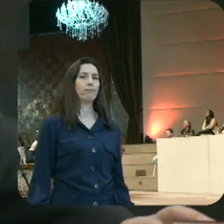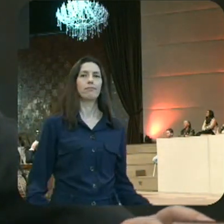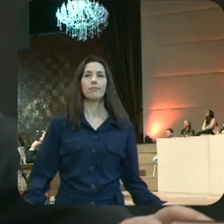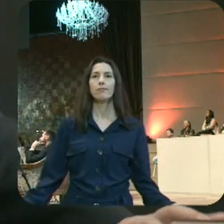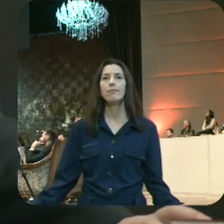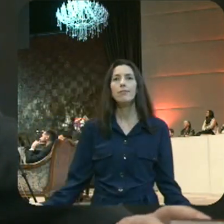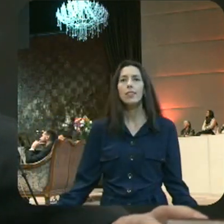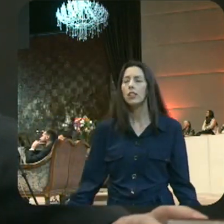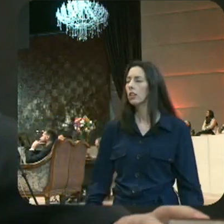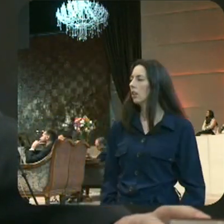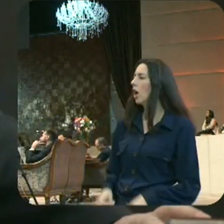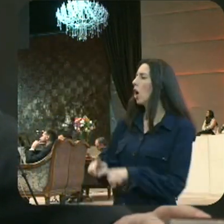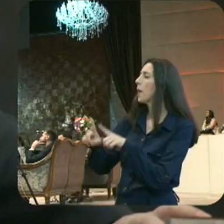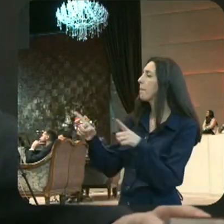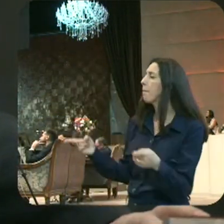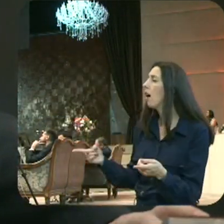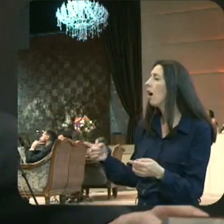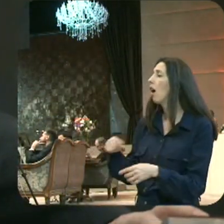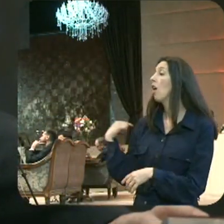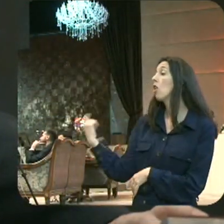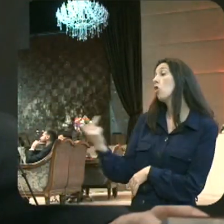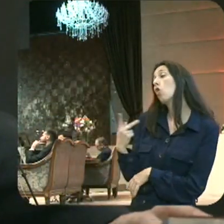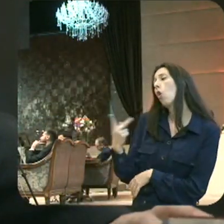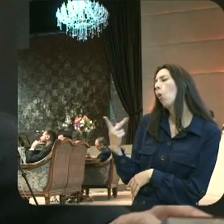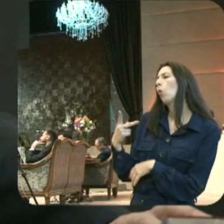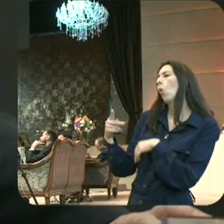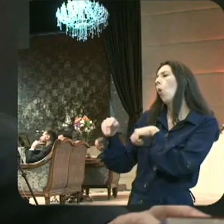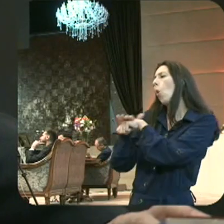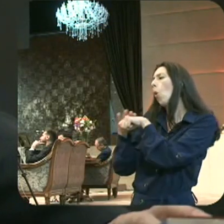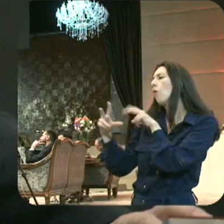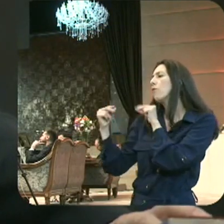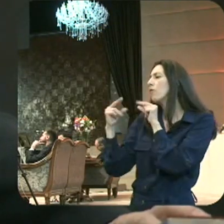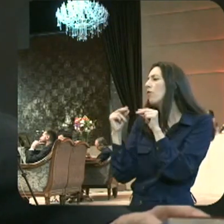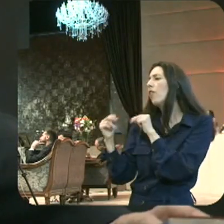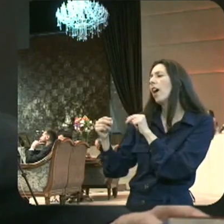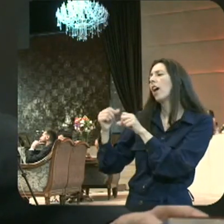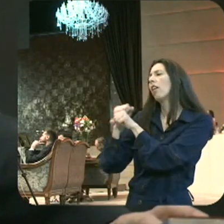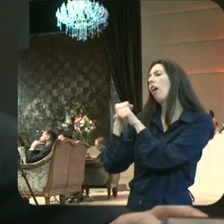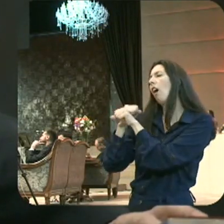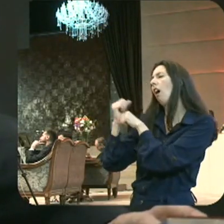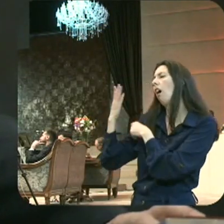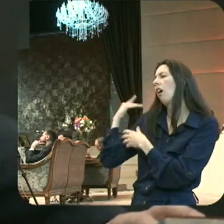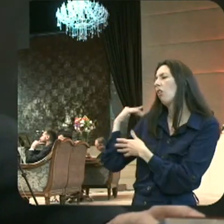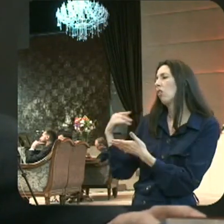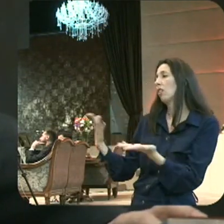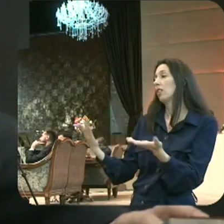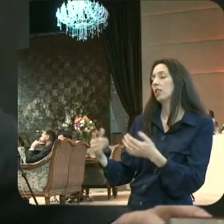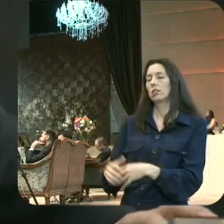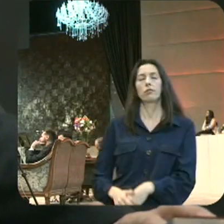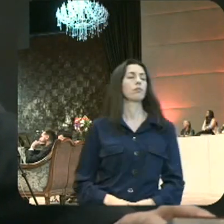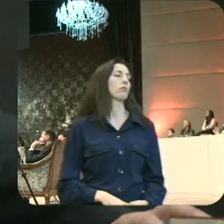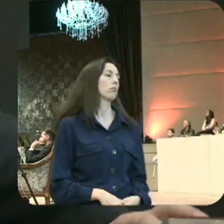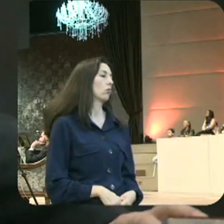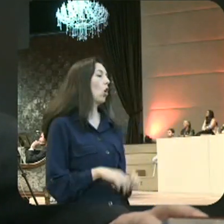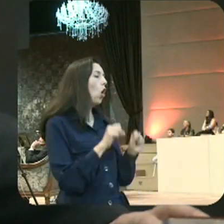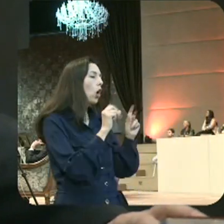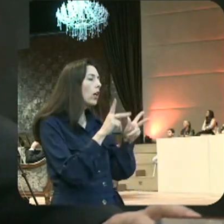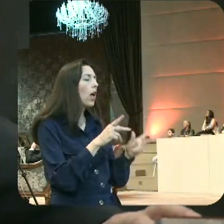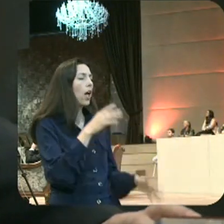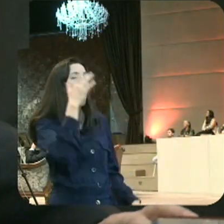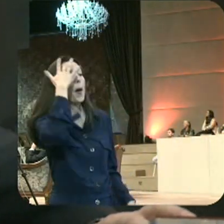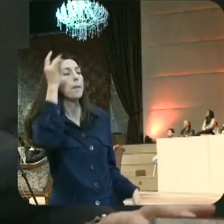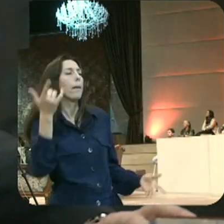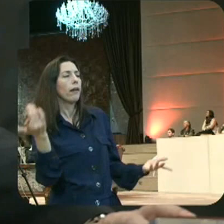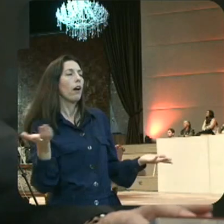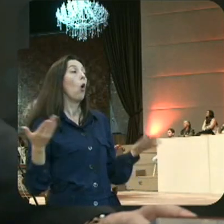Puxa, mas a gente não conversa faz tanto tempo, né? E ela diz assim: não, tudo bem, mas a gente conversa outro dia,